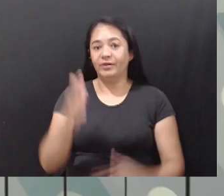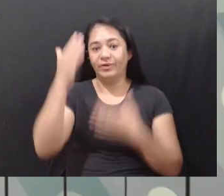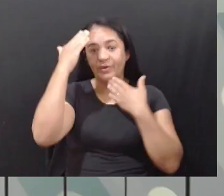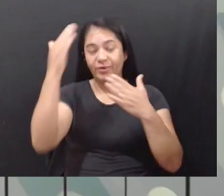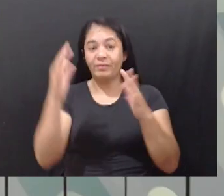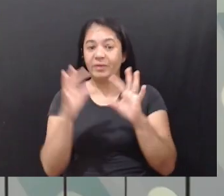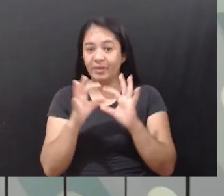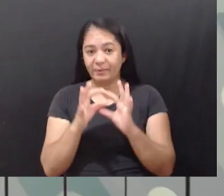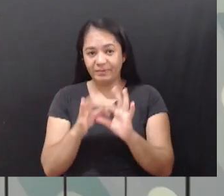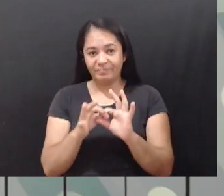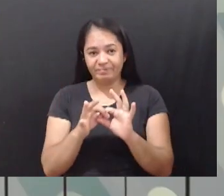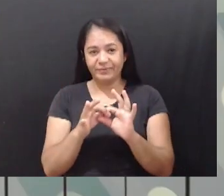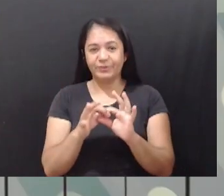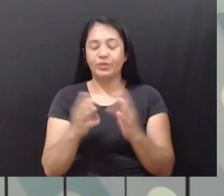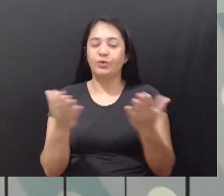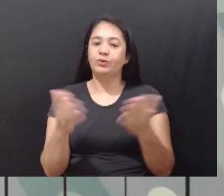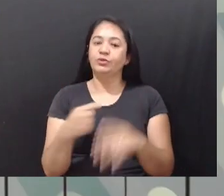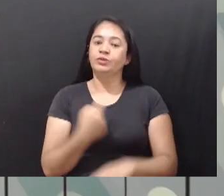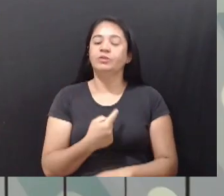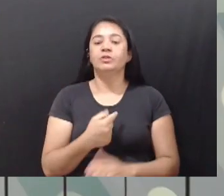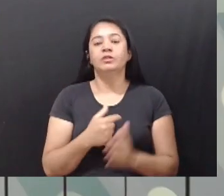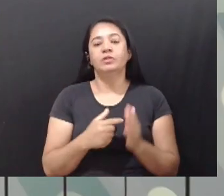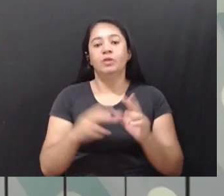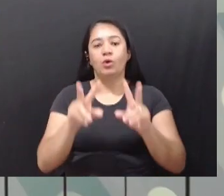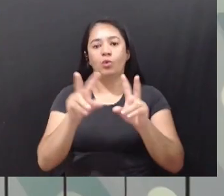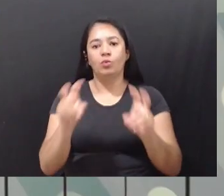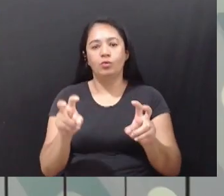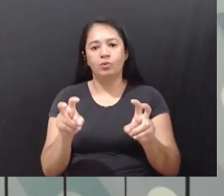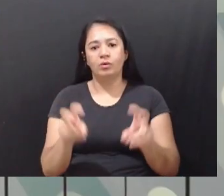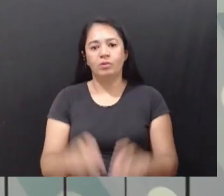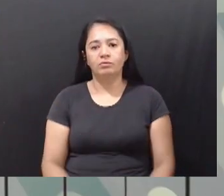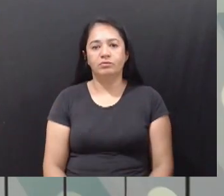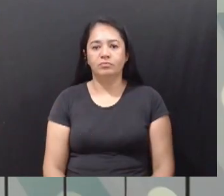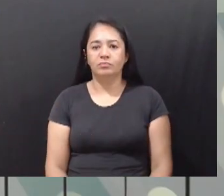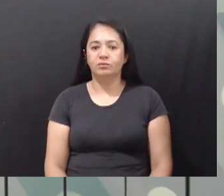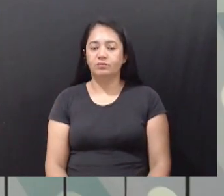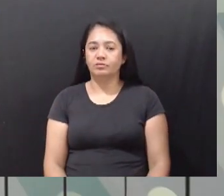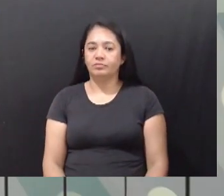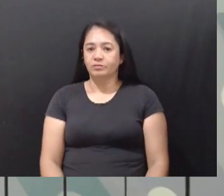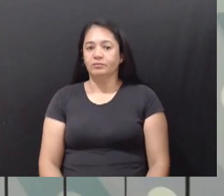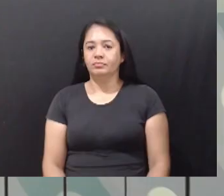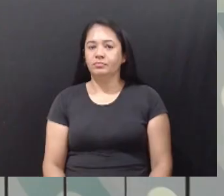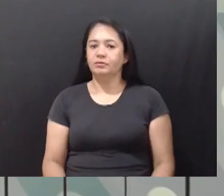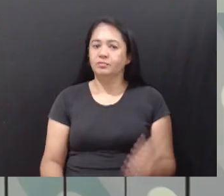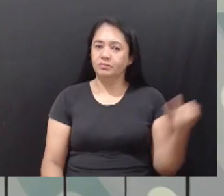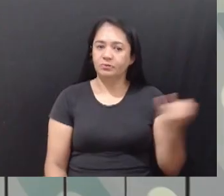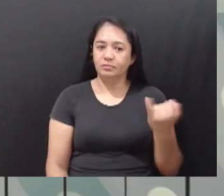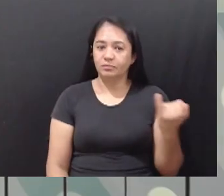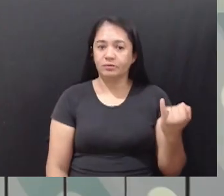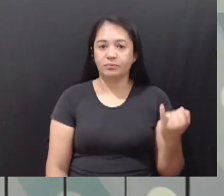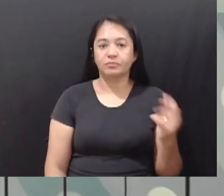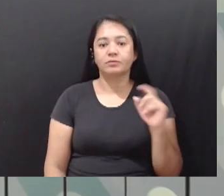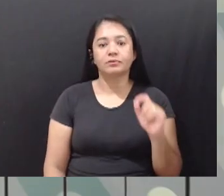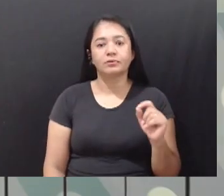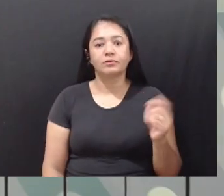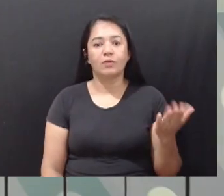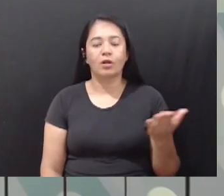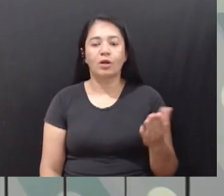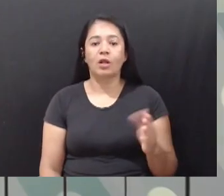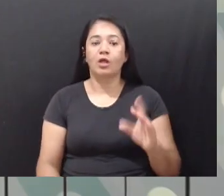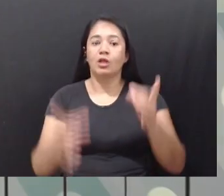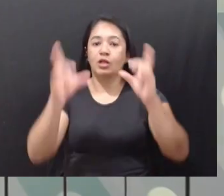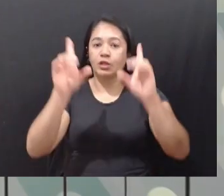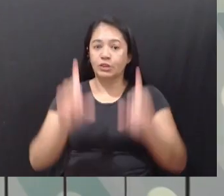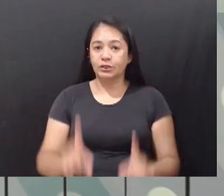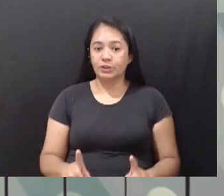Olá, começa mais um Saúde Agora. Obrigada pela companhia e hoje vamos abordar um tema pouco